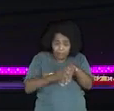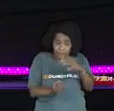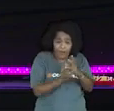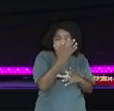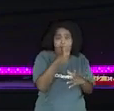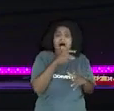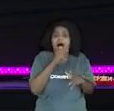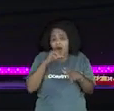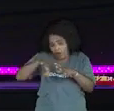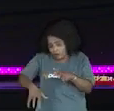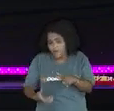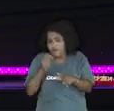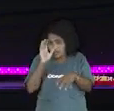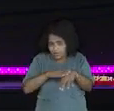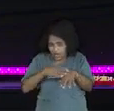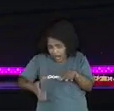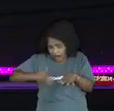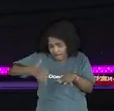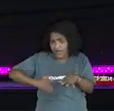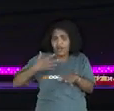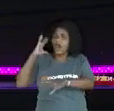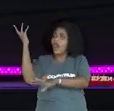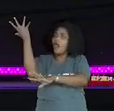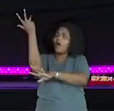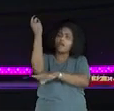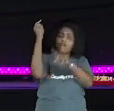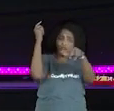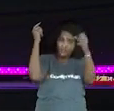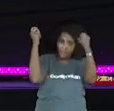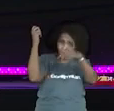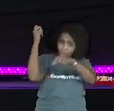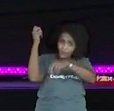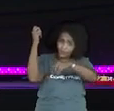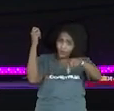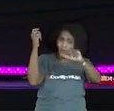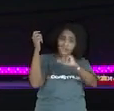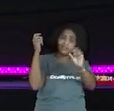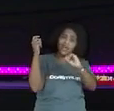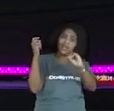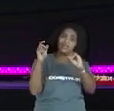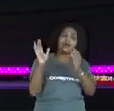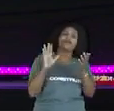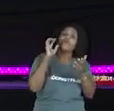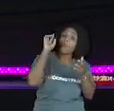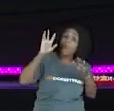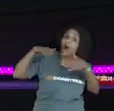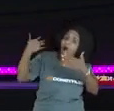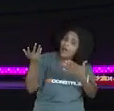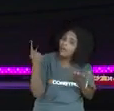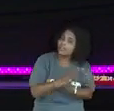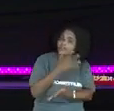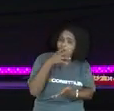cisternas que vocês não cavaram com vinhas e Oliveiras que vocês não plantaram quando isso acontecer e